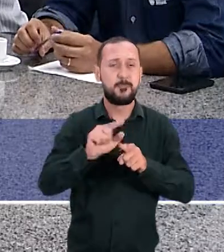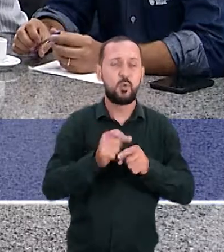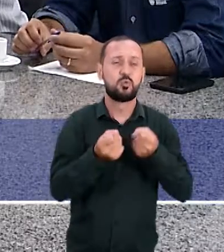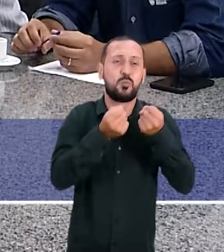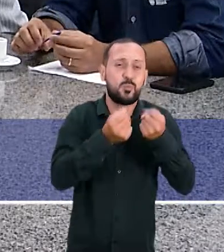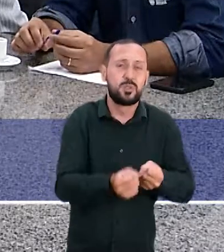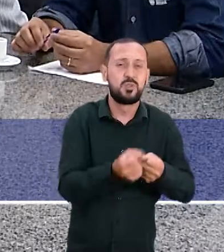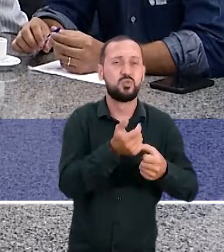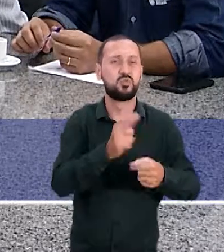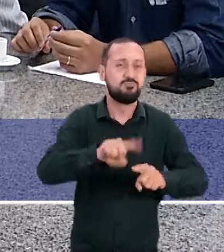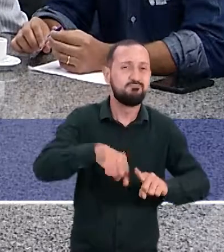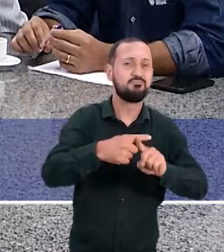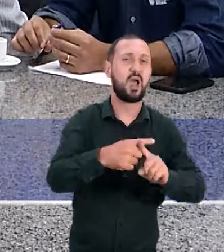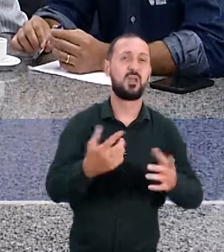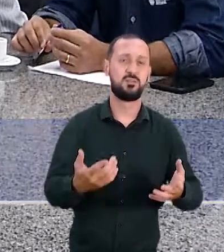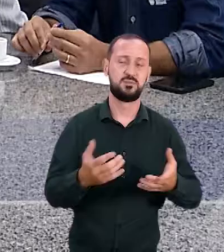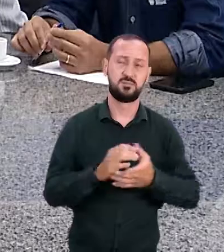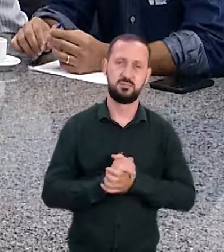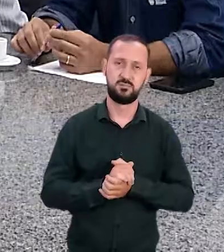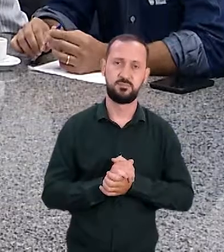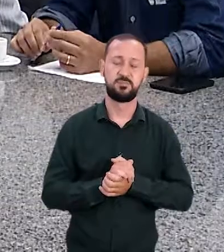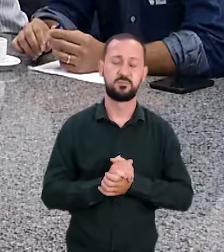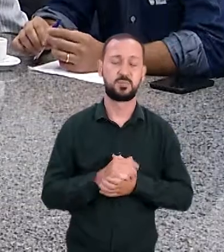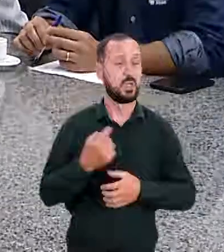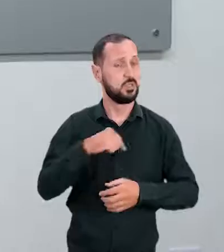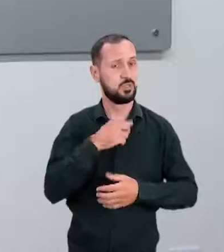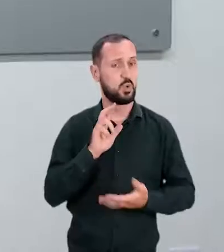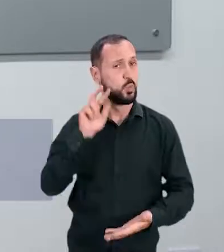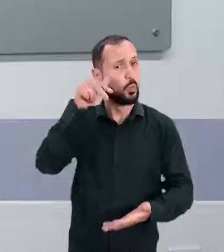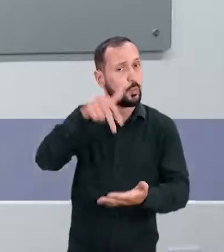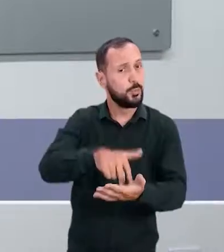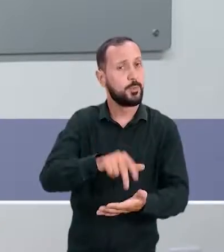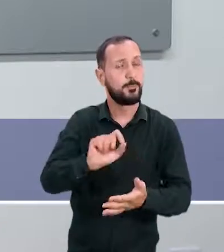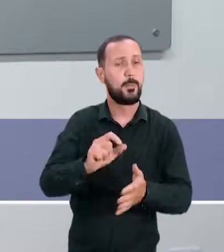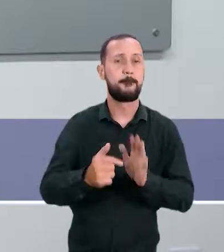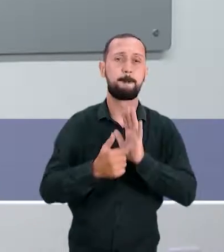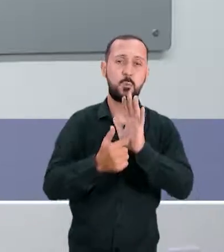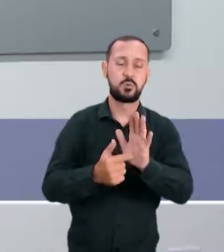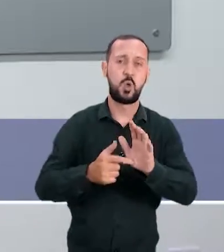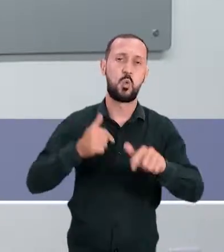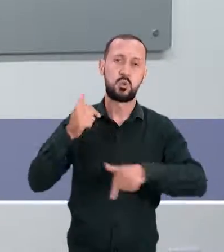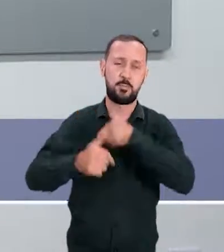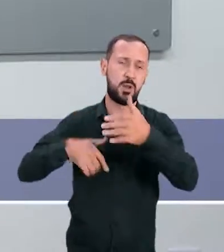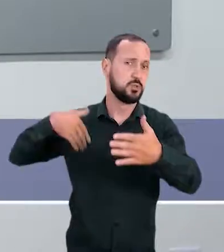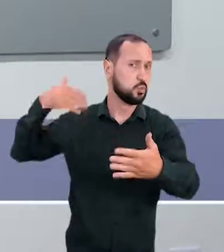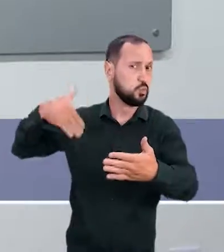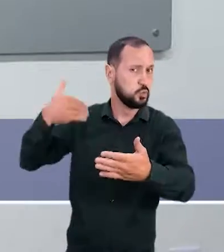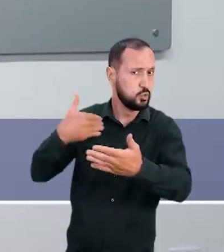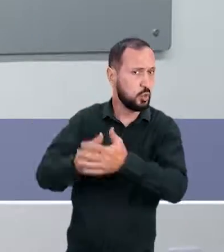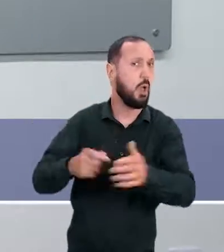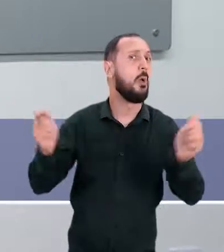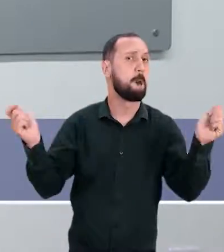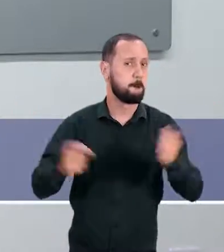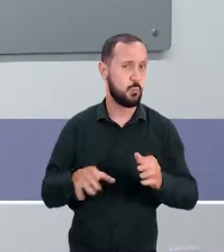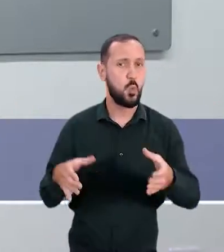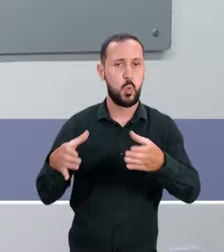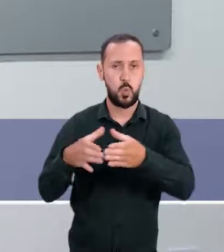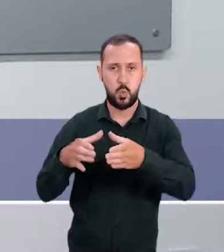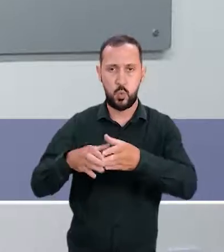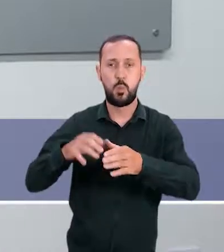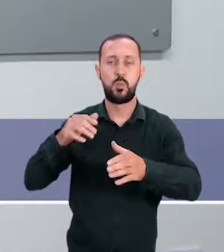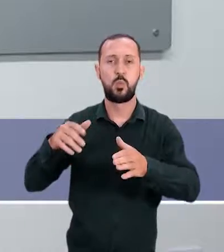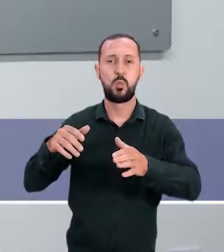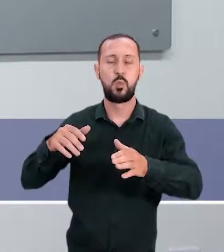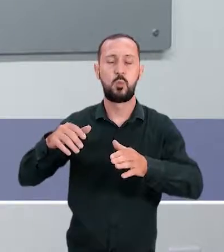representaria um aumento da carga tributária ao setor produtivo. Então nós viemos aqui demonstrar todo o trabalho que é realizado com eficiência